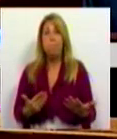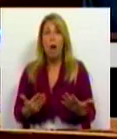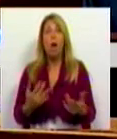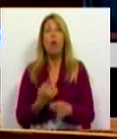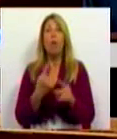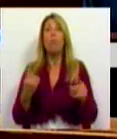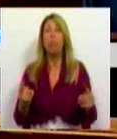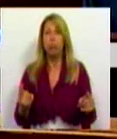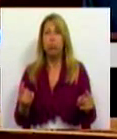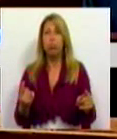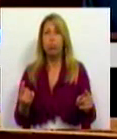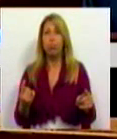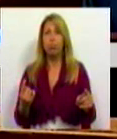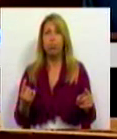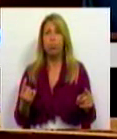ainda parece estar